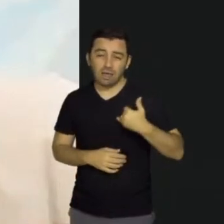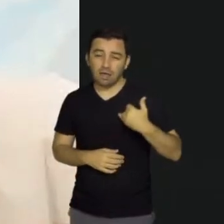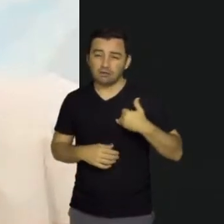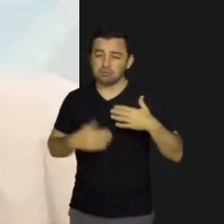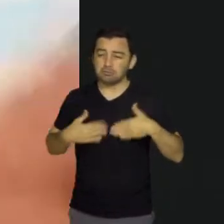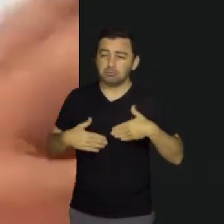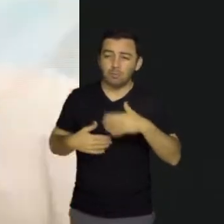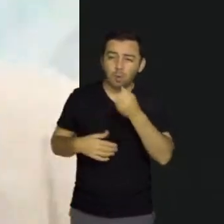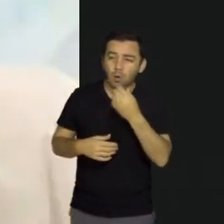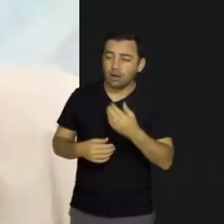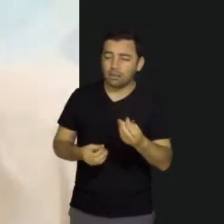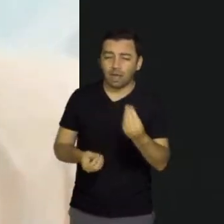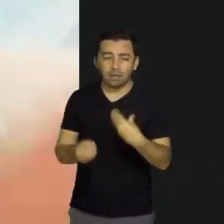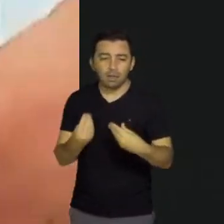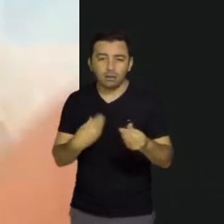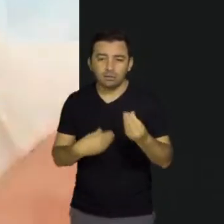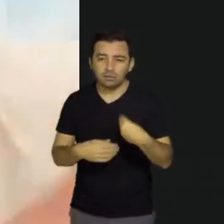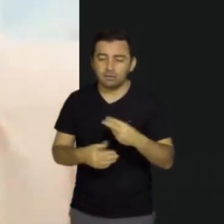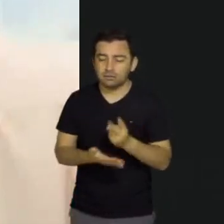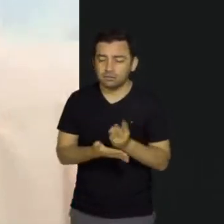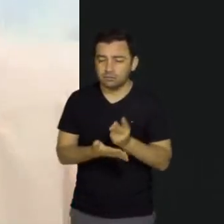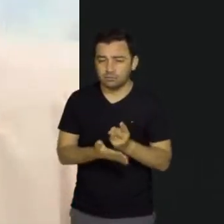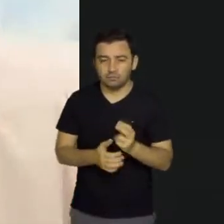vontade dos outros. Obrigado, deputado Maurício.